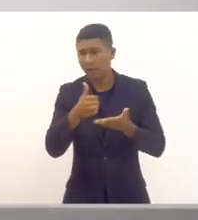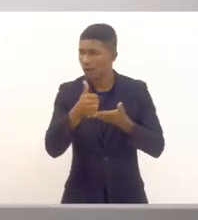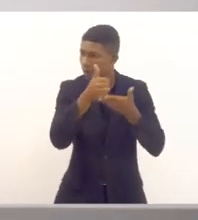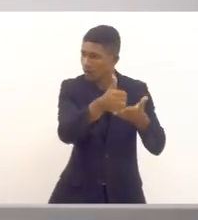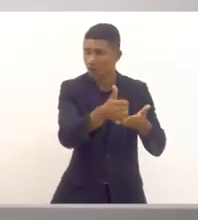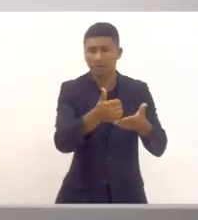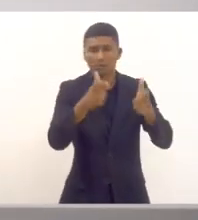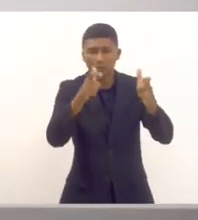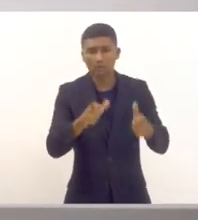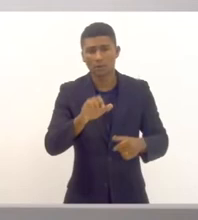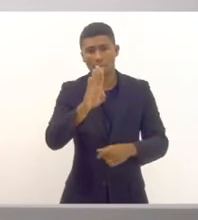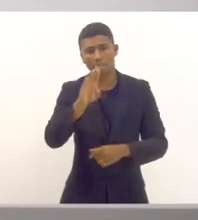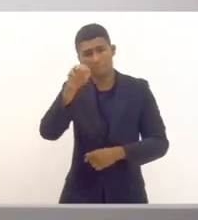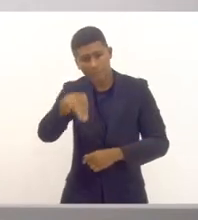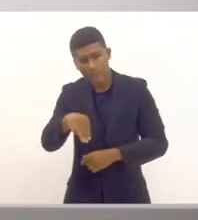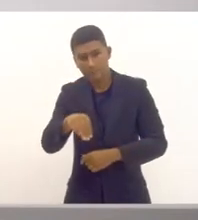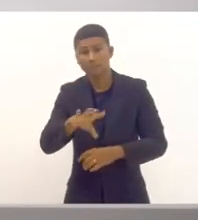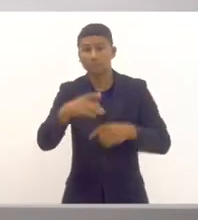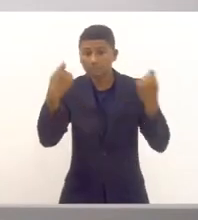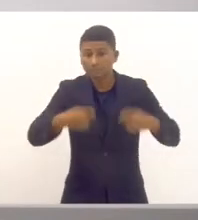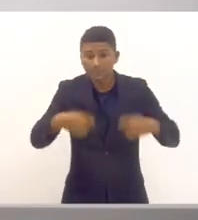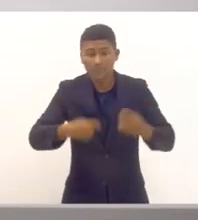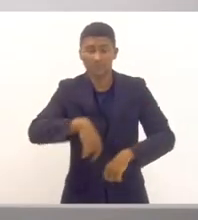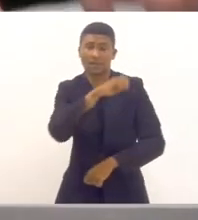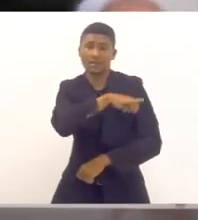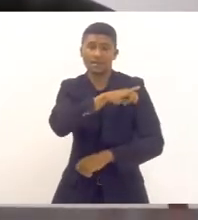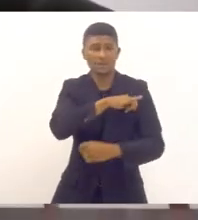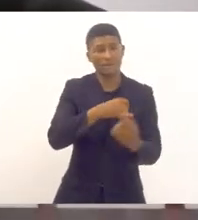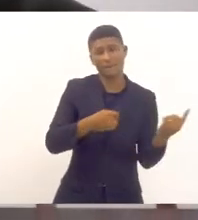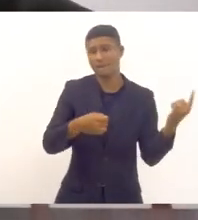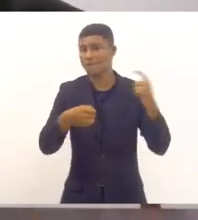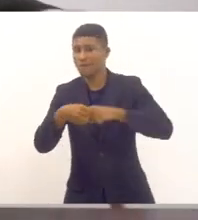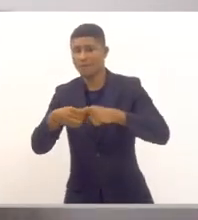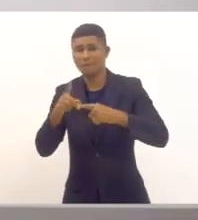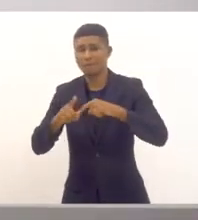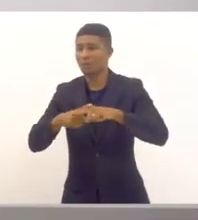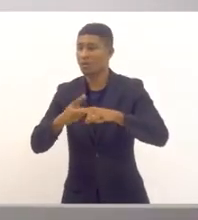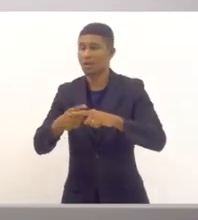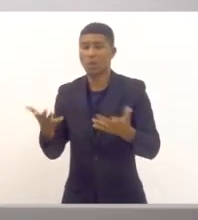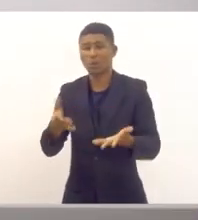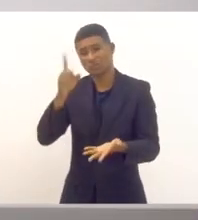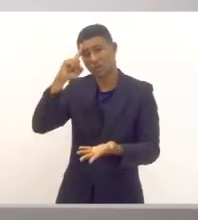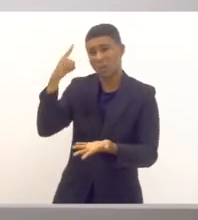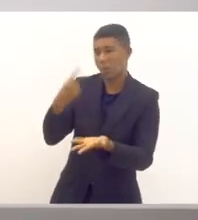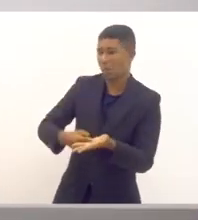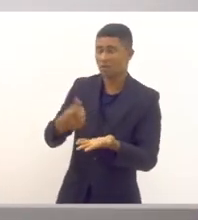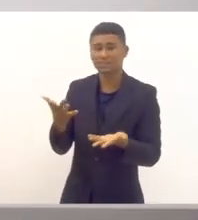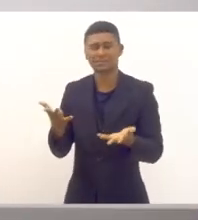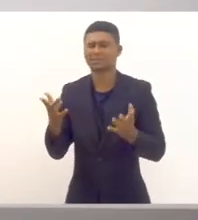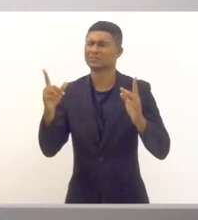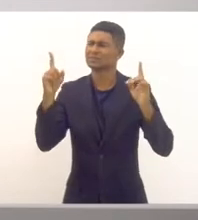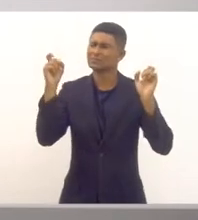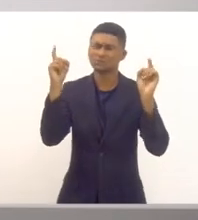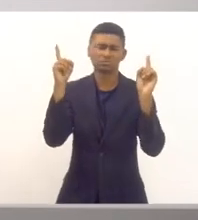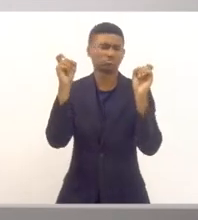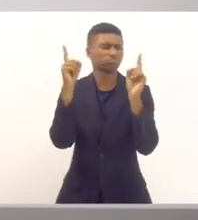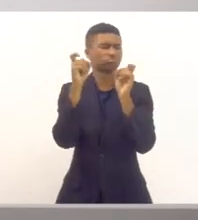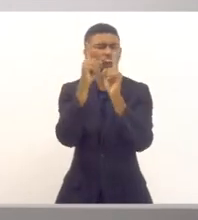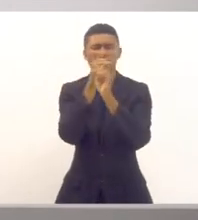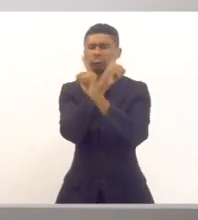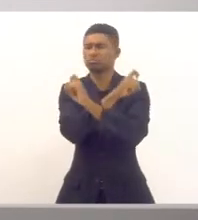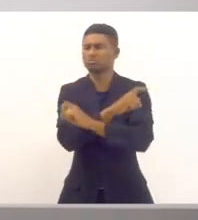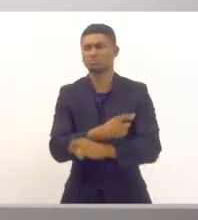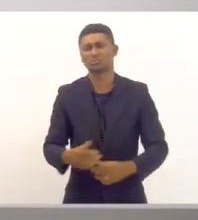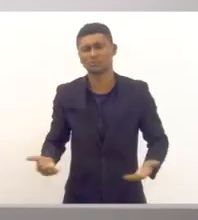em Barra Mansa, mas ele tem que vir para o Rio para fazer a vistoria, porque está marcado hoje. Então, é um transtorno,